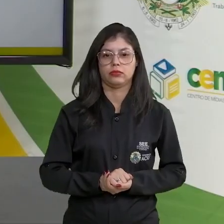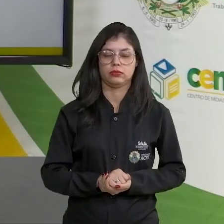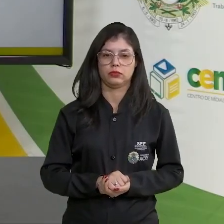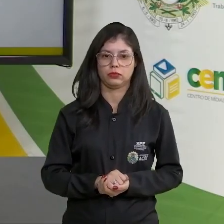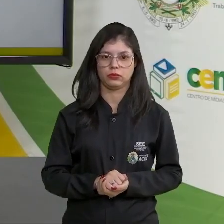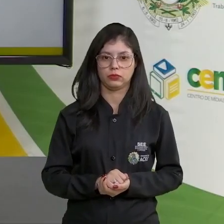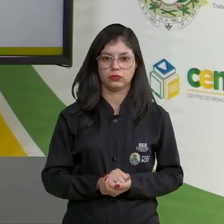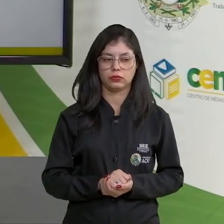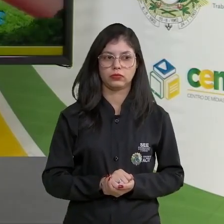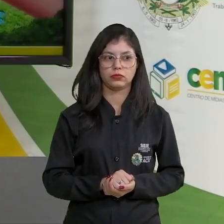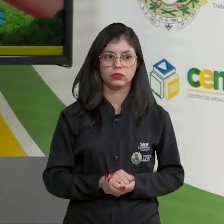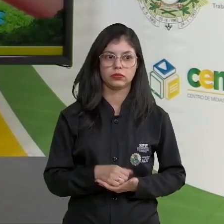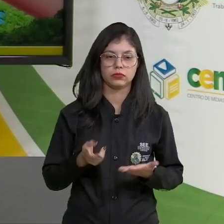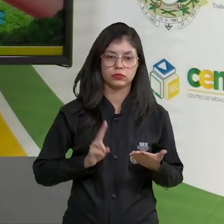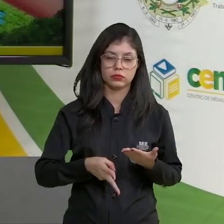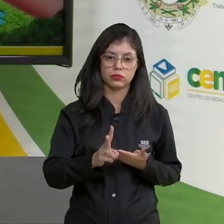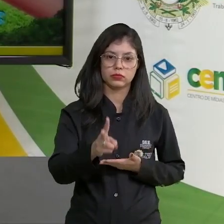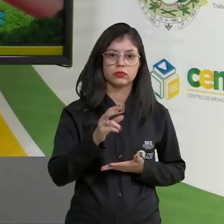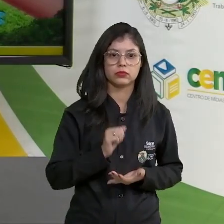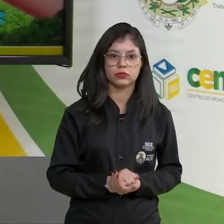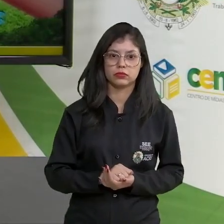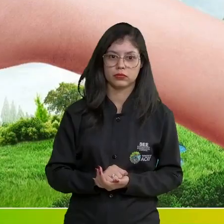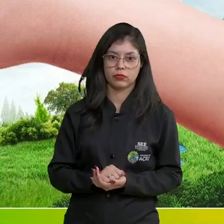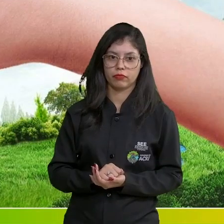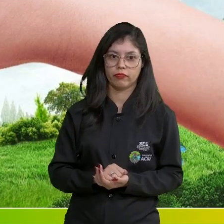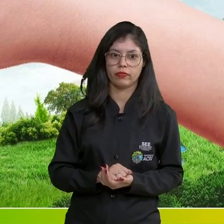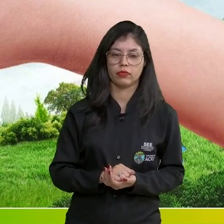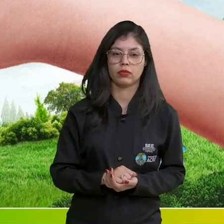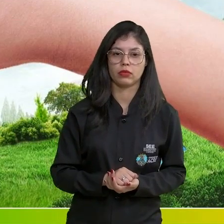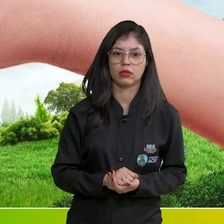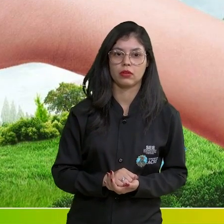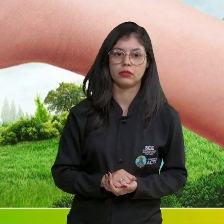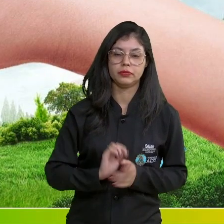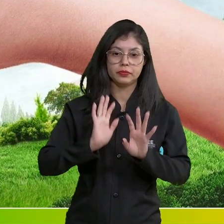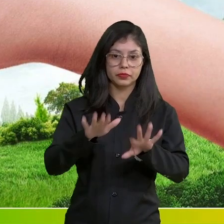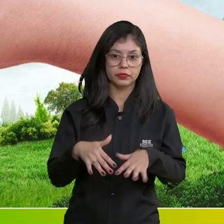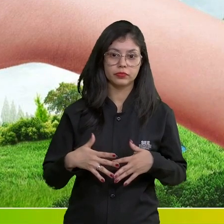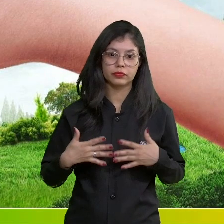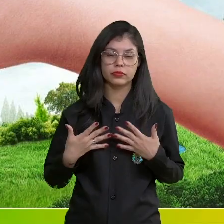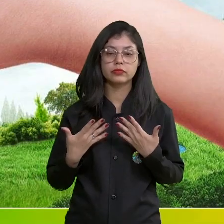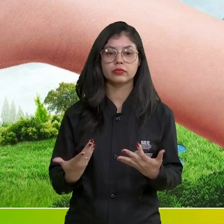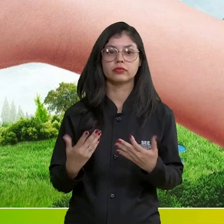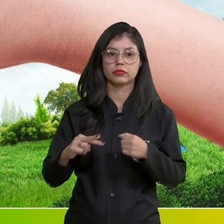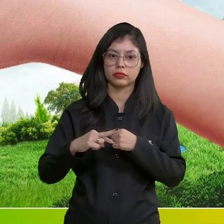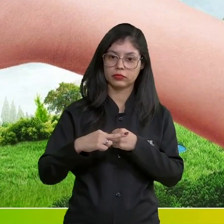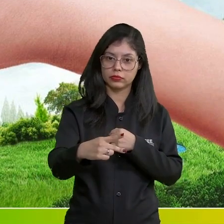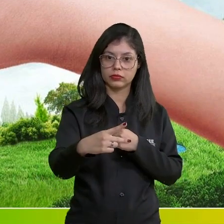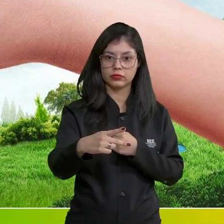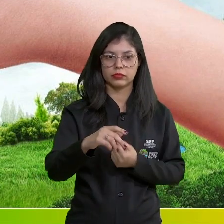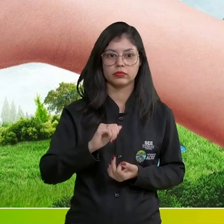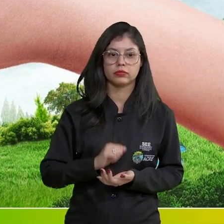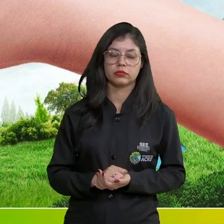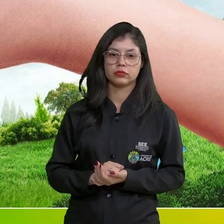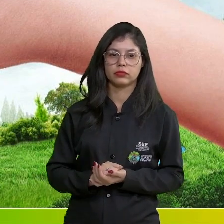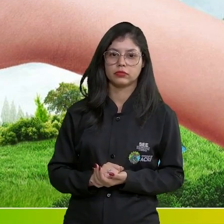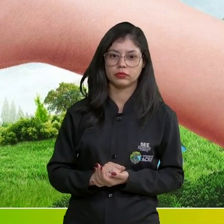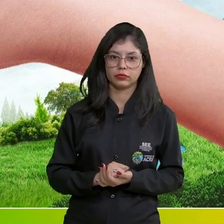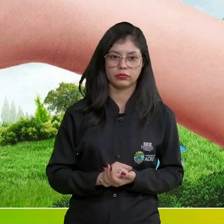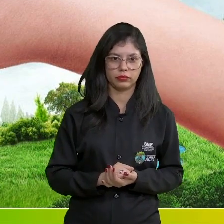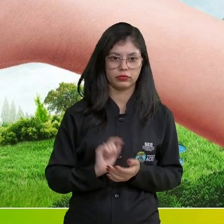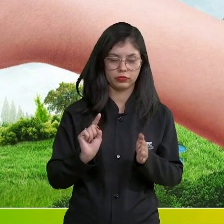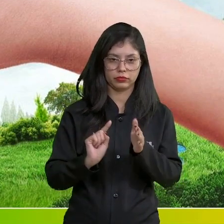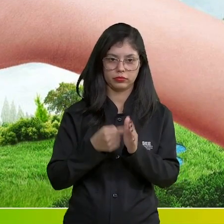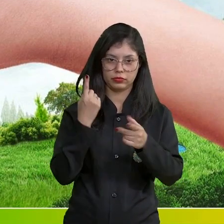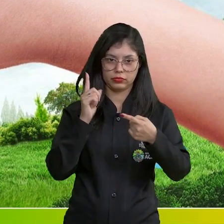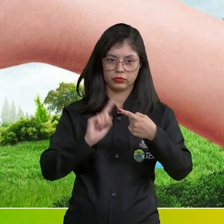estufa. Continuando aqui, pessoal, né? Quais as consequências desse efeito estufa?